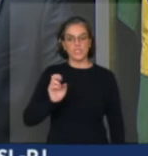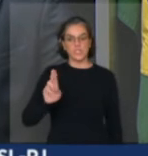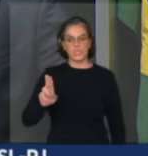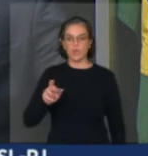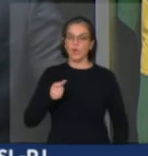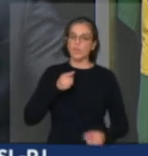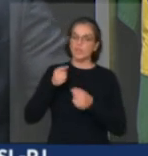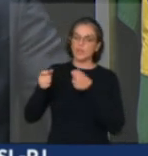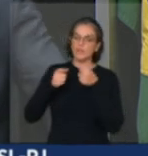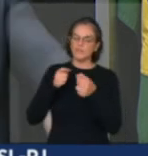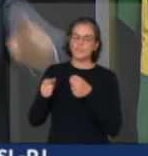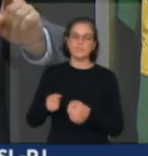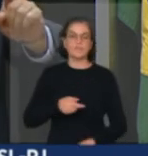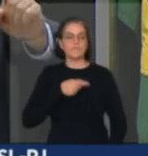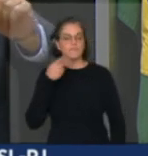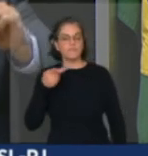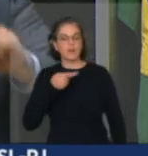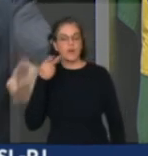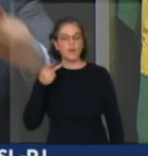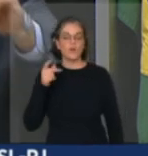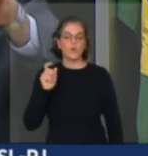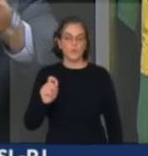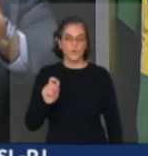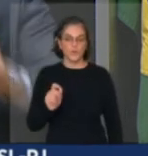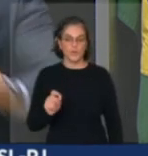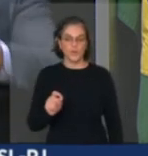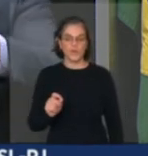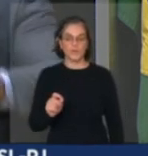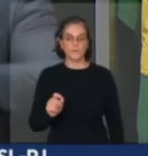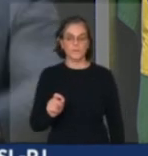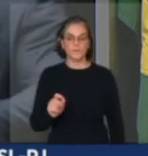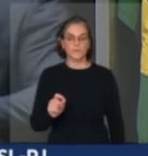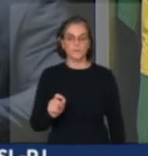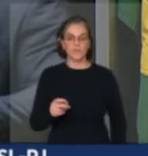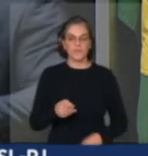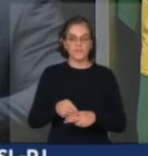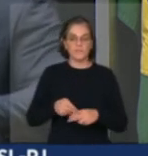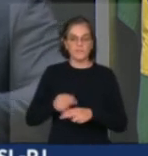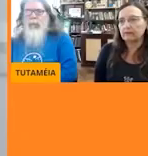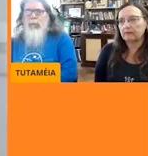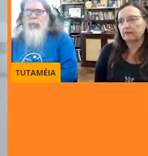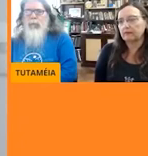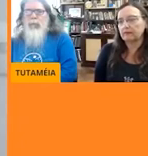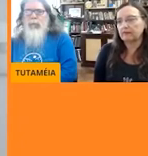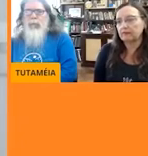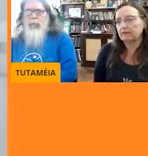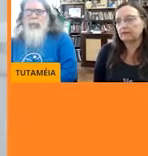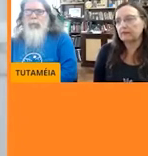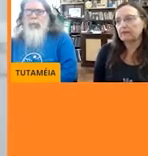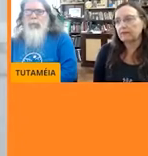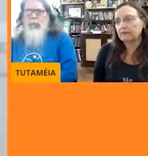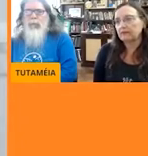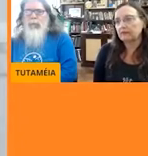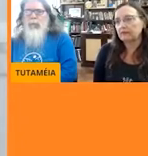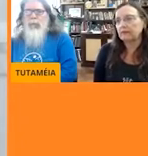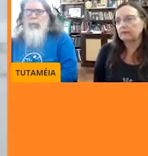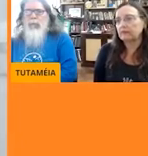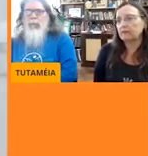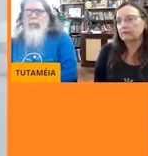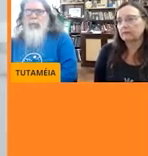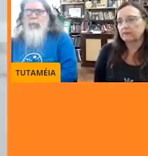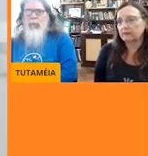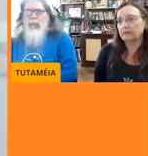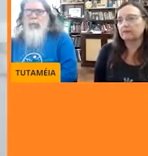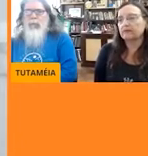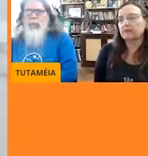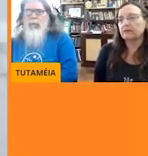e falava que a facada havia sido um erro nosso. Ele venceria em 18 com tudo que